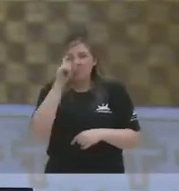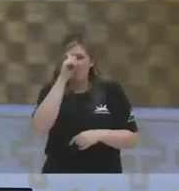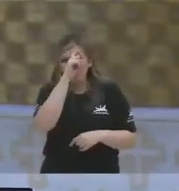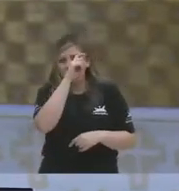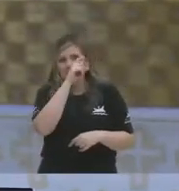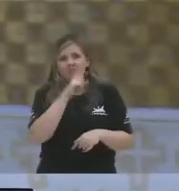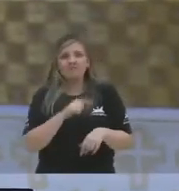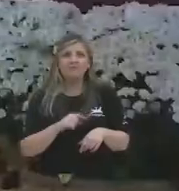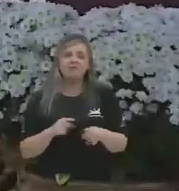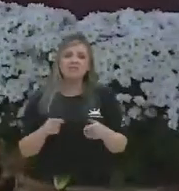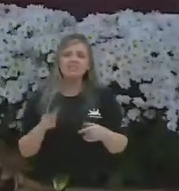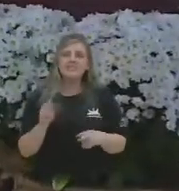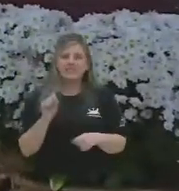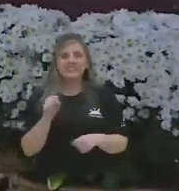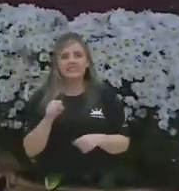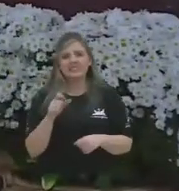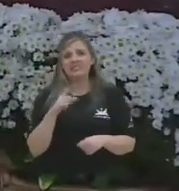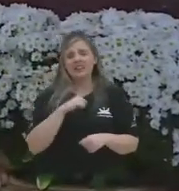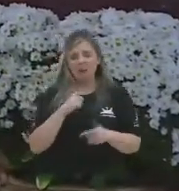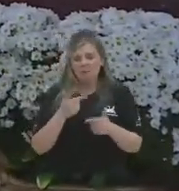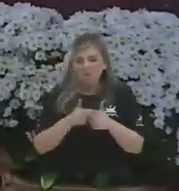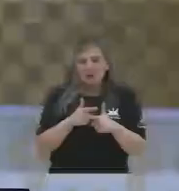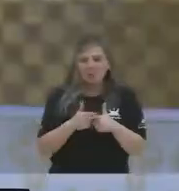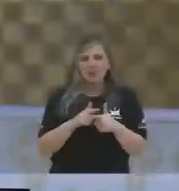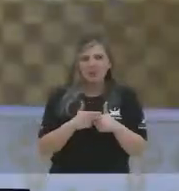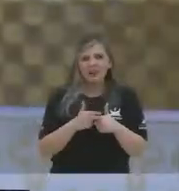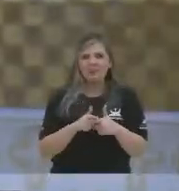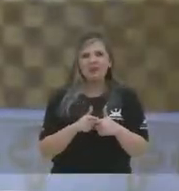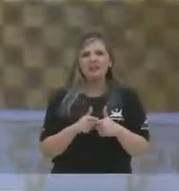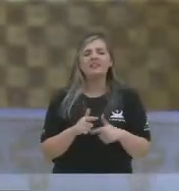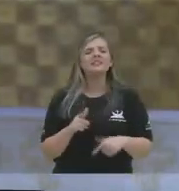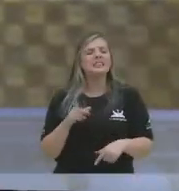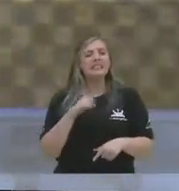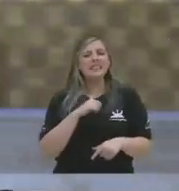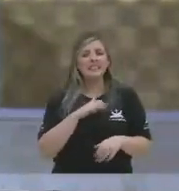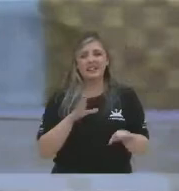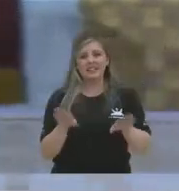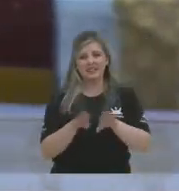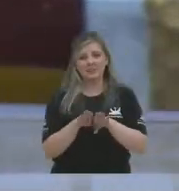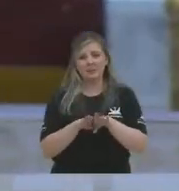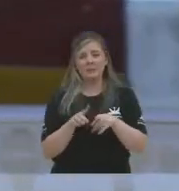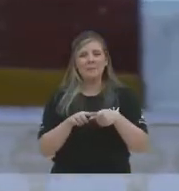amor você vai se sentir curado. E enquanto